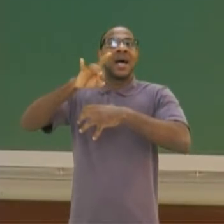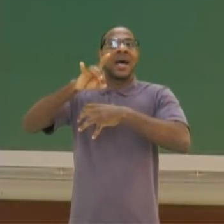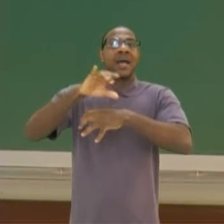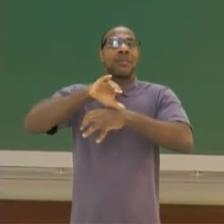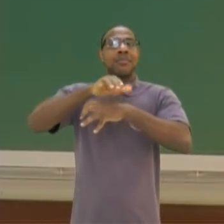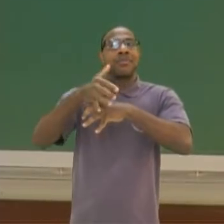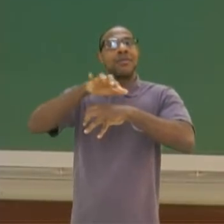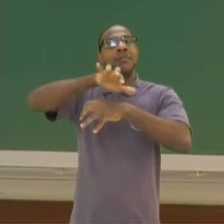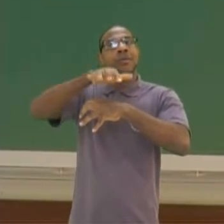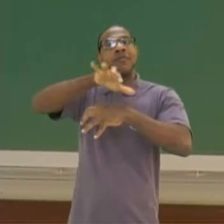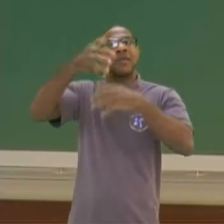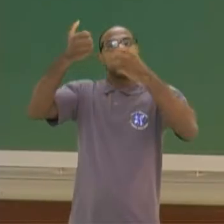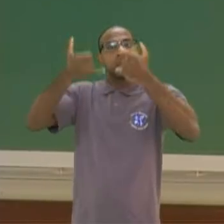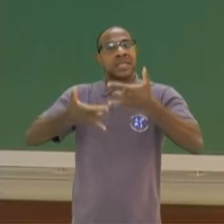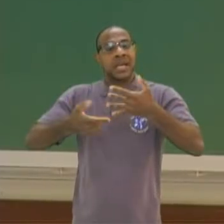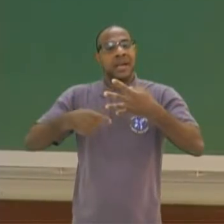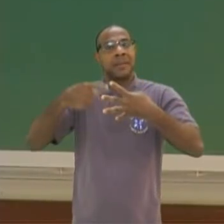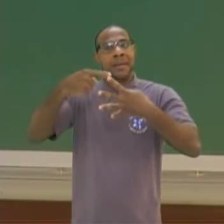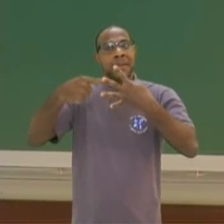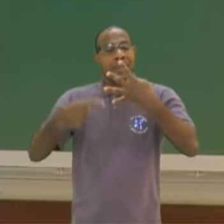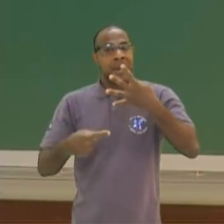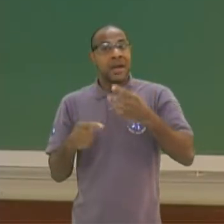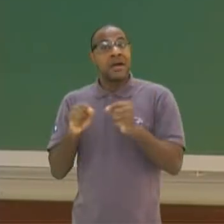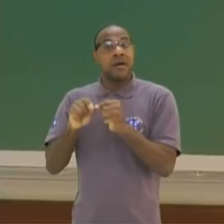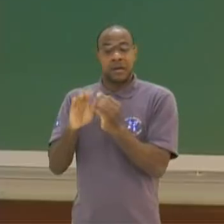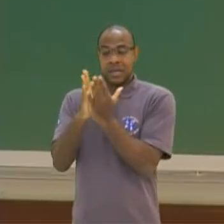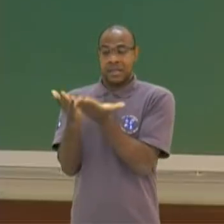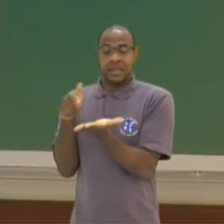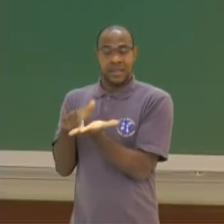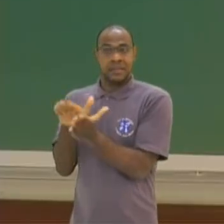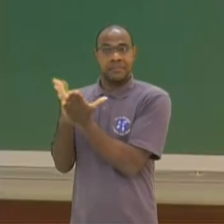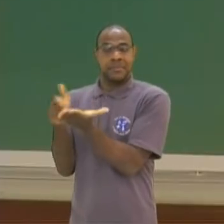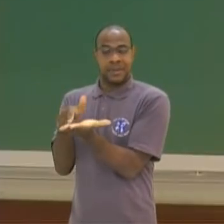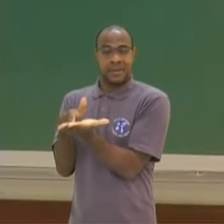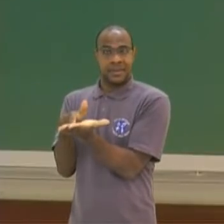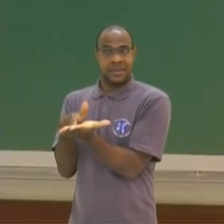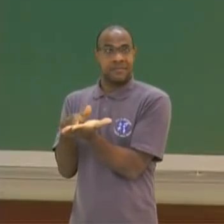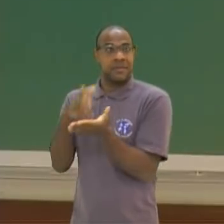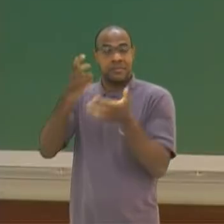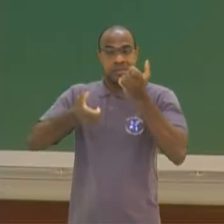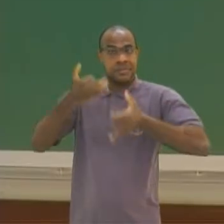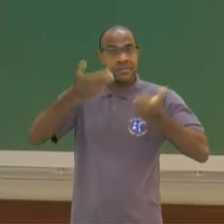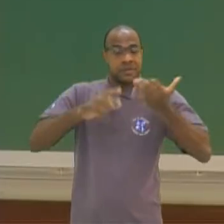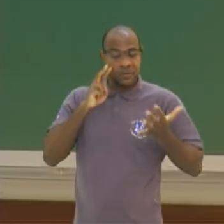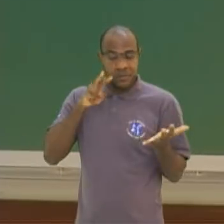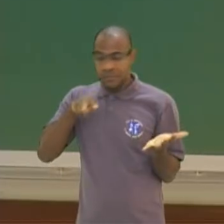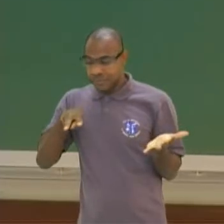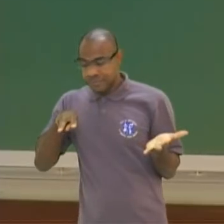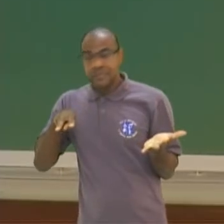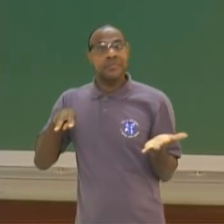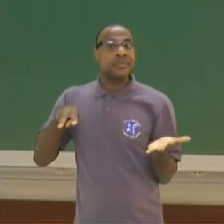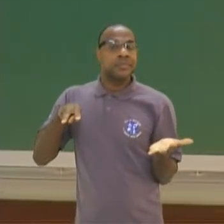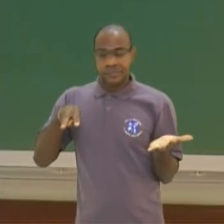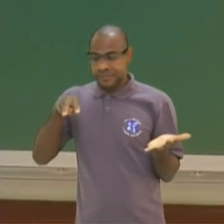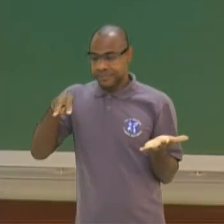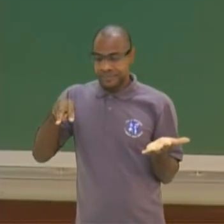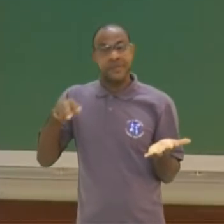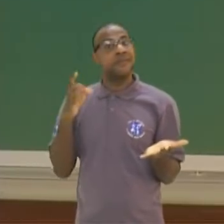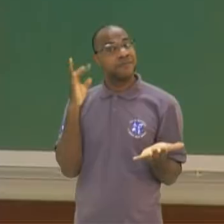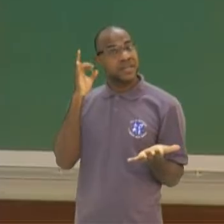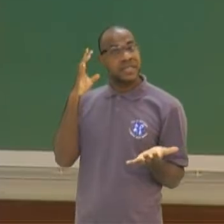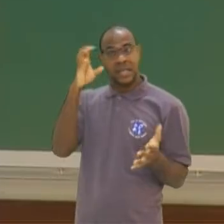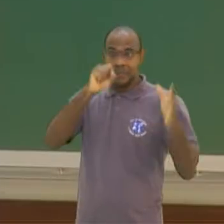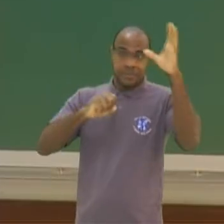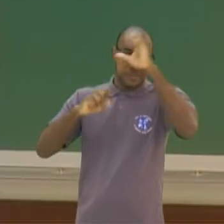sobre cada uma delas. Fique com o seu caderno aberto. Conforme eu vou explicando e mostrando, você vai olhando no seu desenho. Vai facilitar a